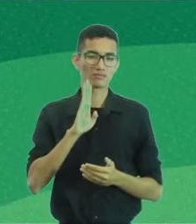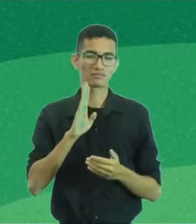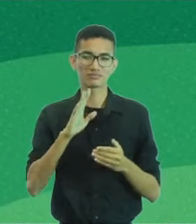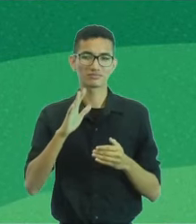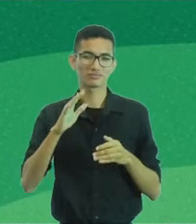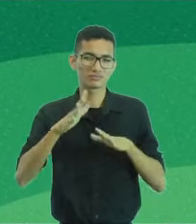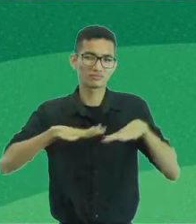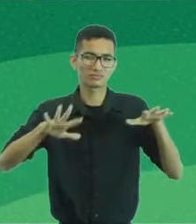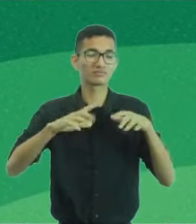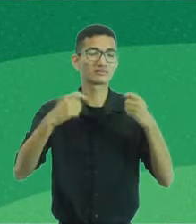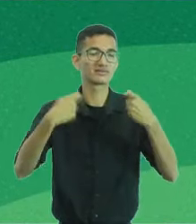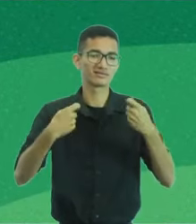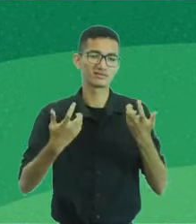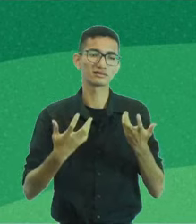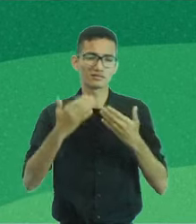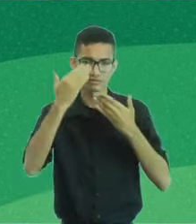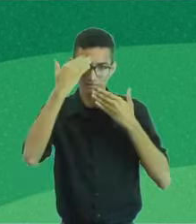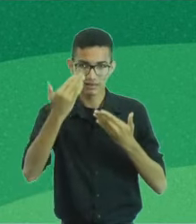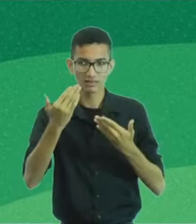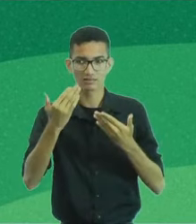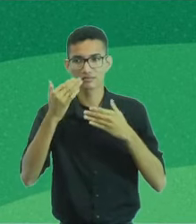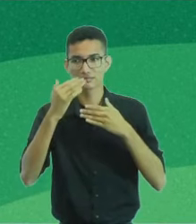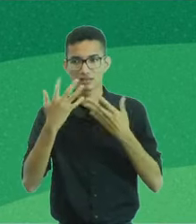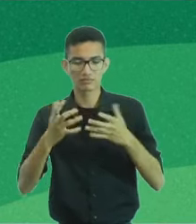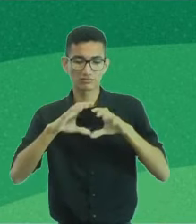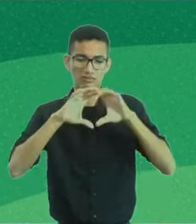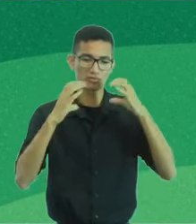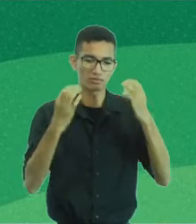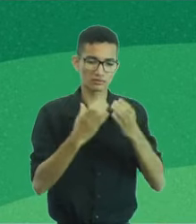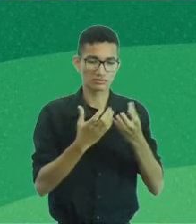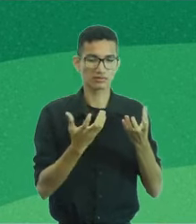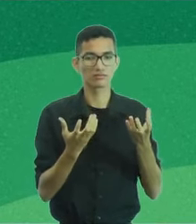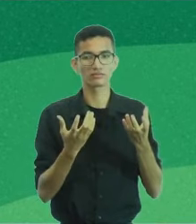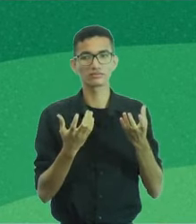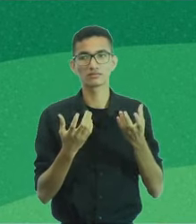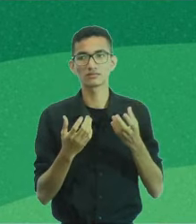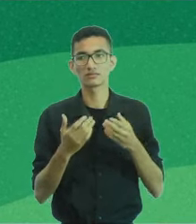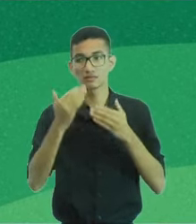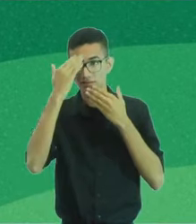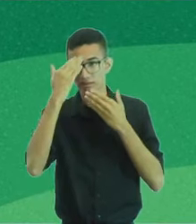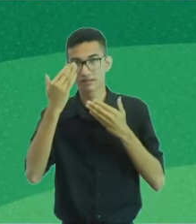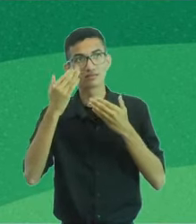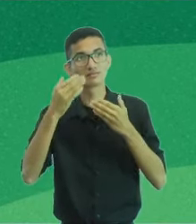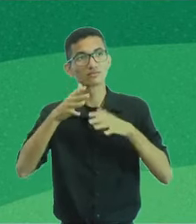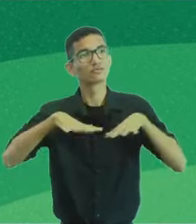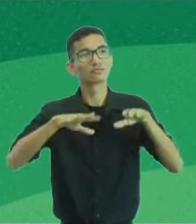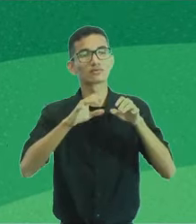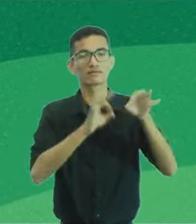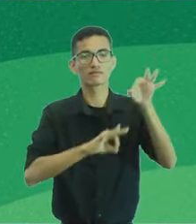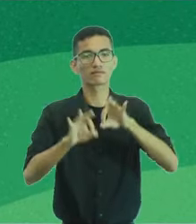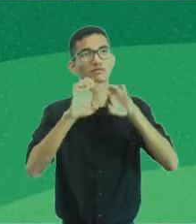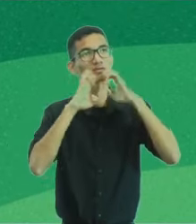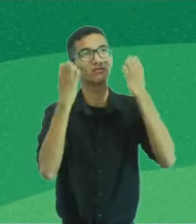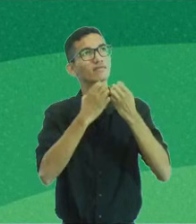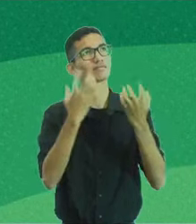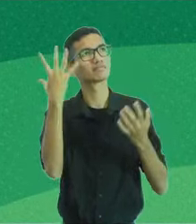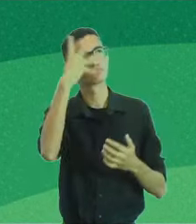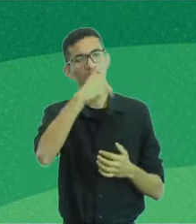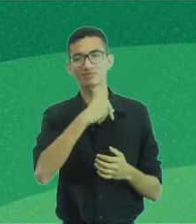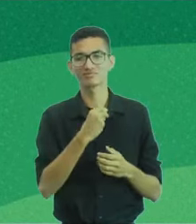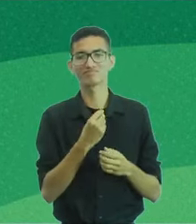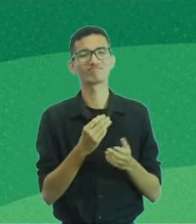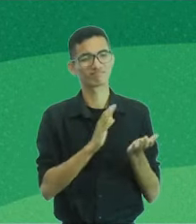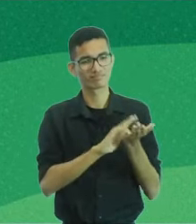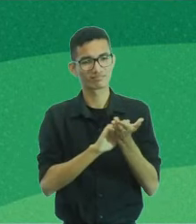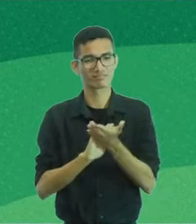que todo mundo tem que ser grato por isso Grato pela organização ter vindo aqui feito esse evento maravilhoso tá muito lindo parabéns